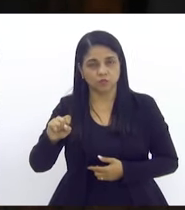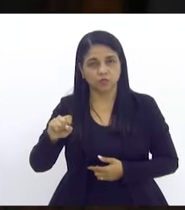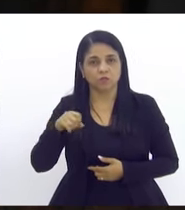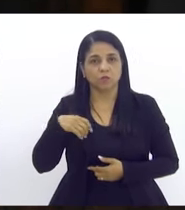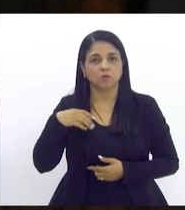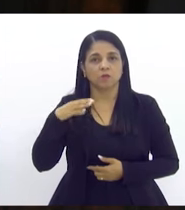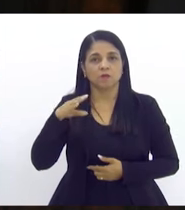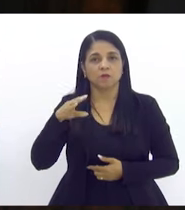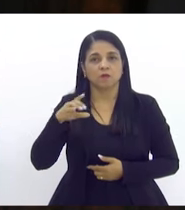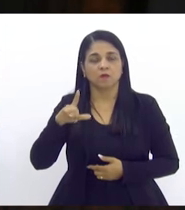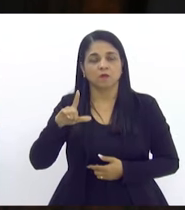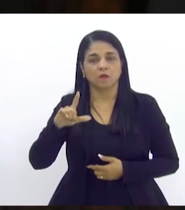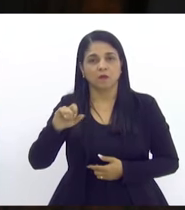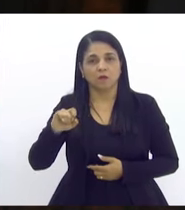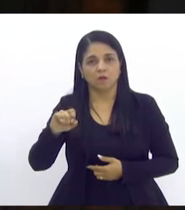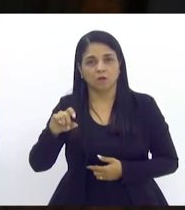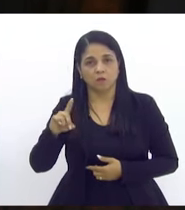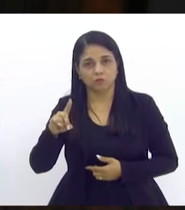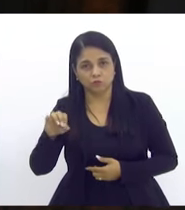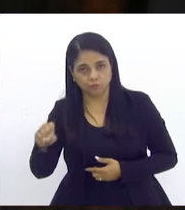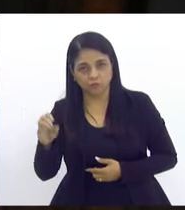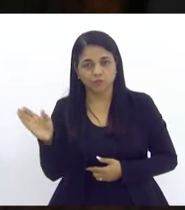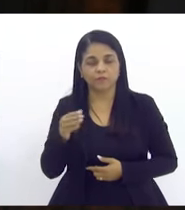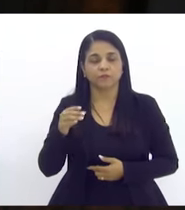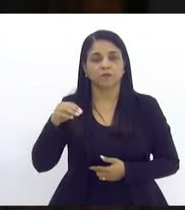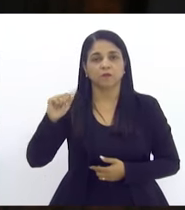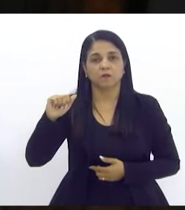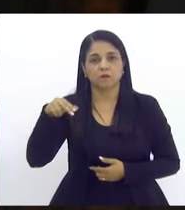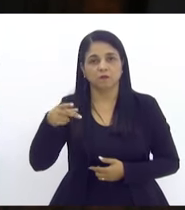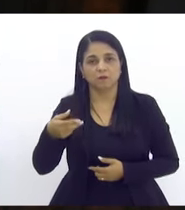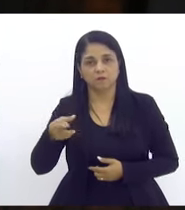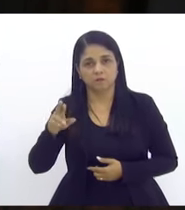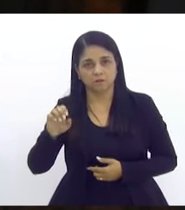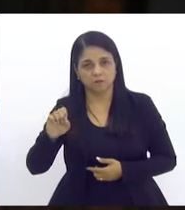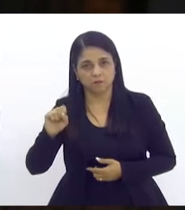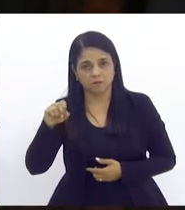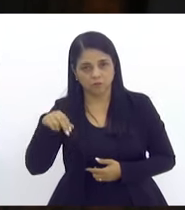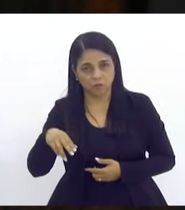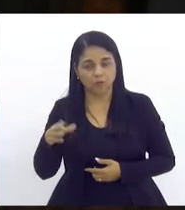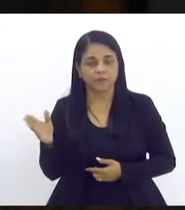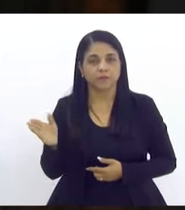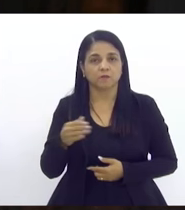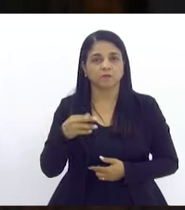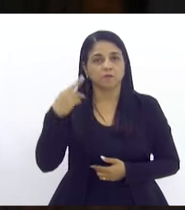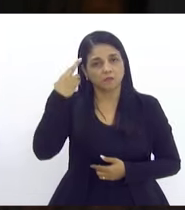Cláudio Caiado. Deputado Anderson Moraes. Deputada Renata Souza.